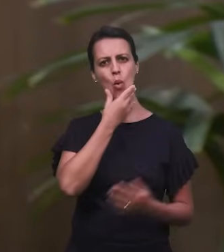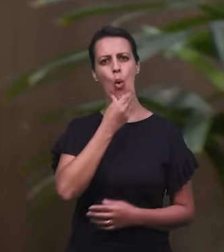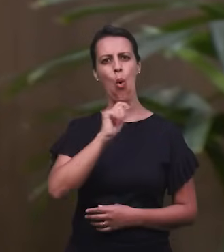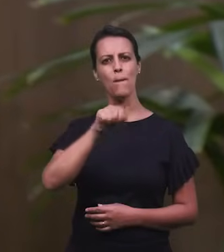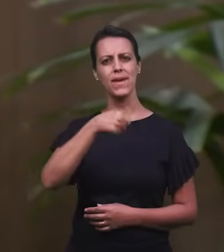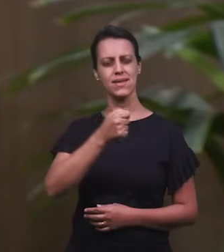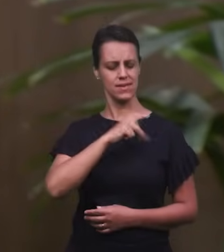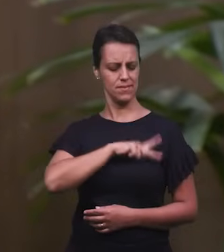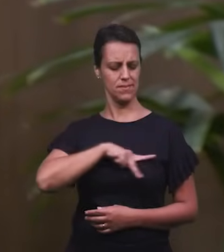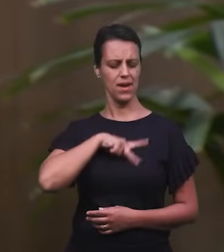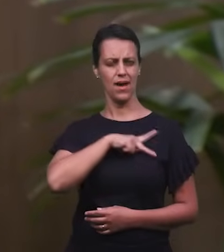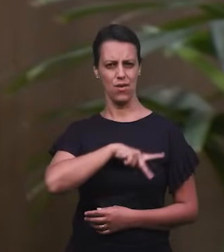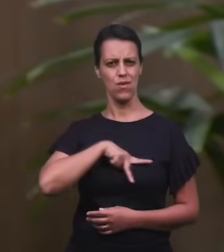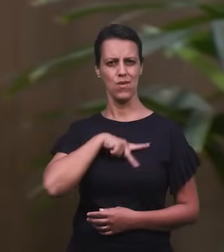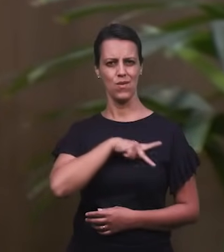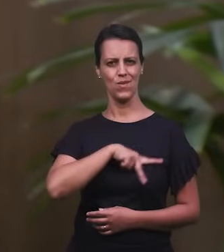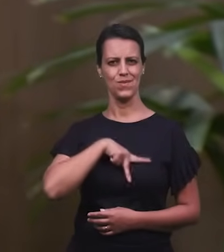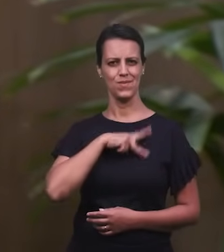Paulo,